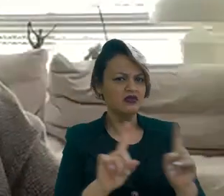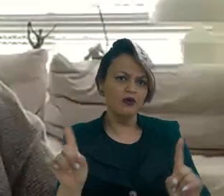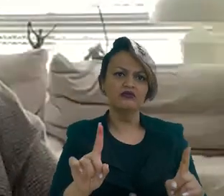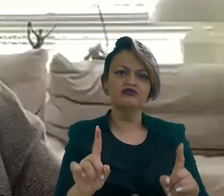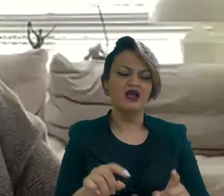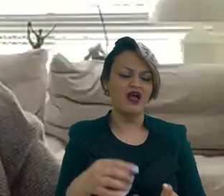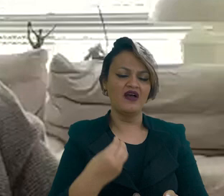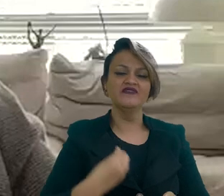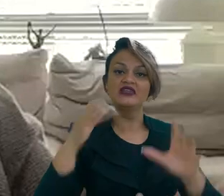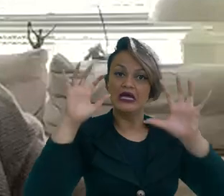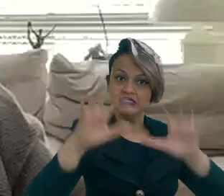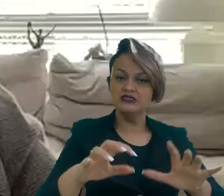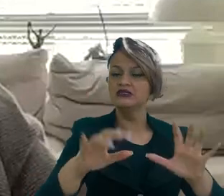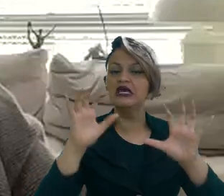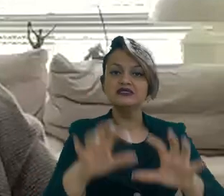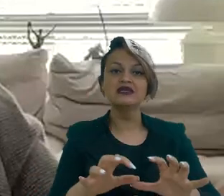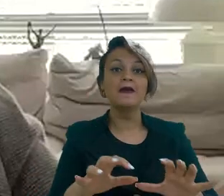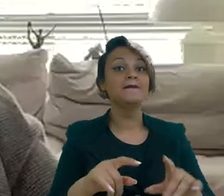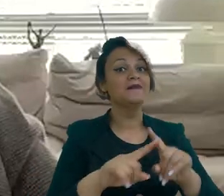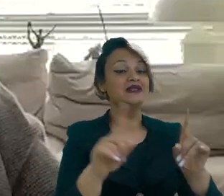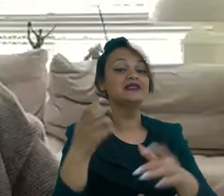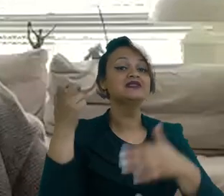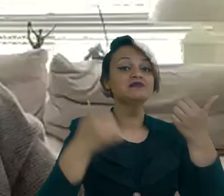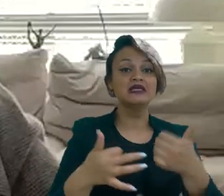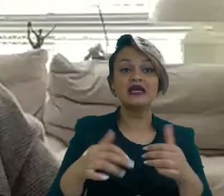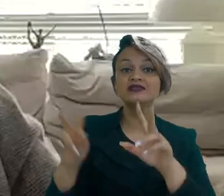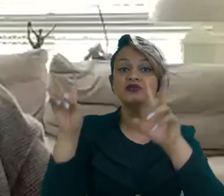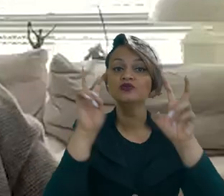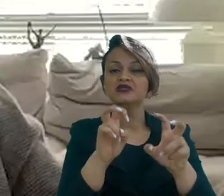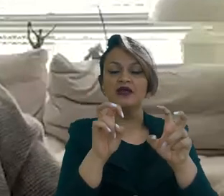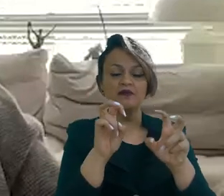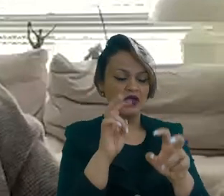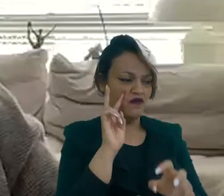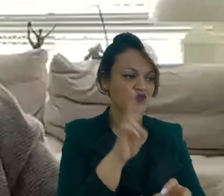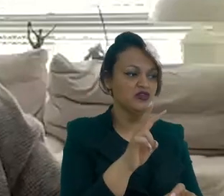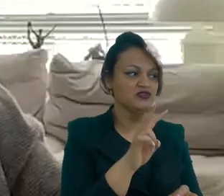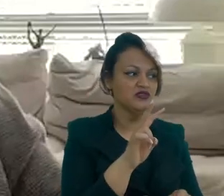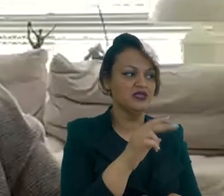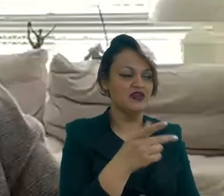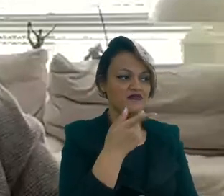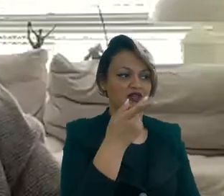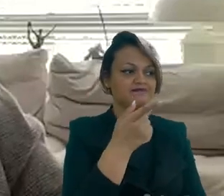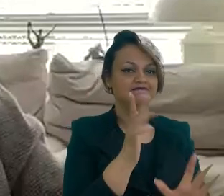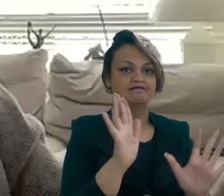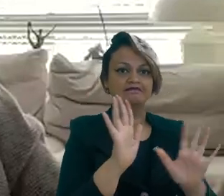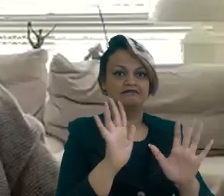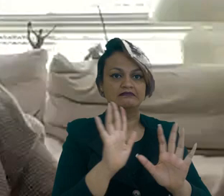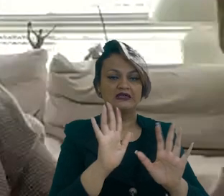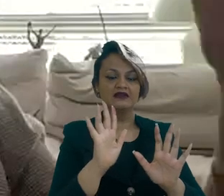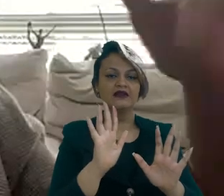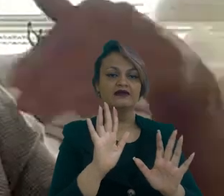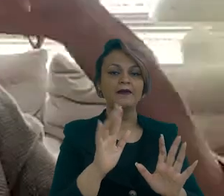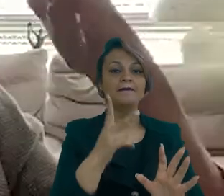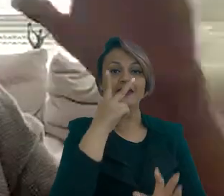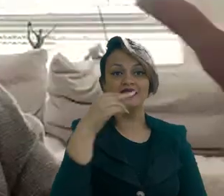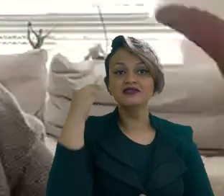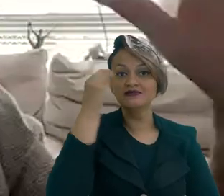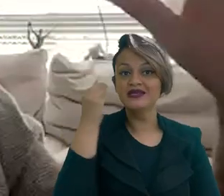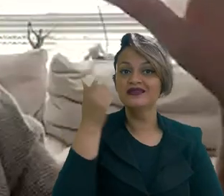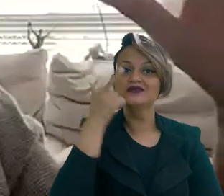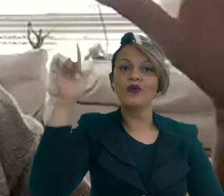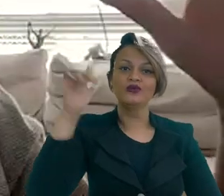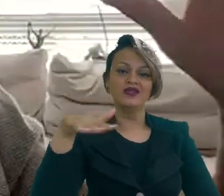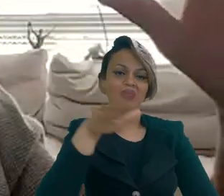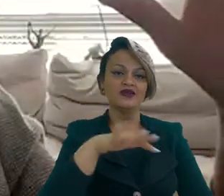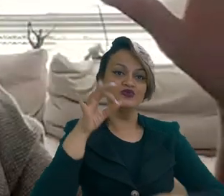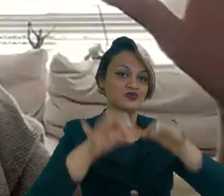são agora eu preciso do argumento se o tema me calar a boca aí eu estou vivendo um outro